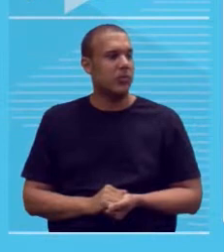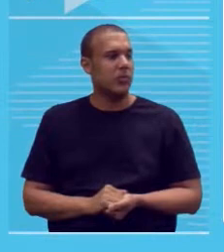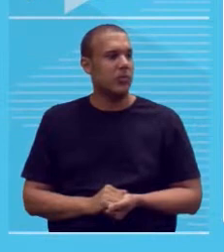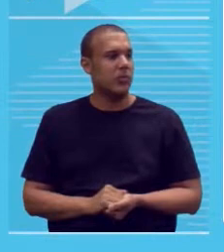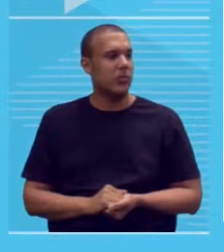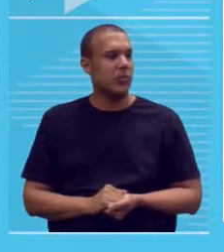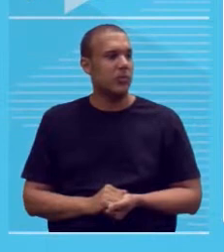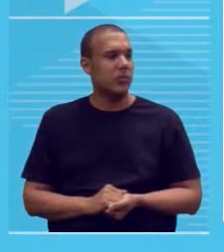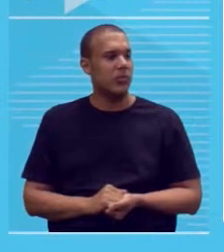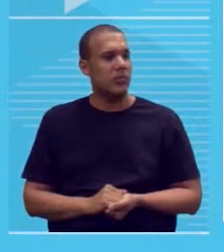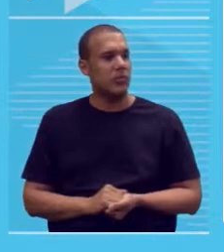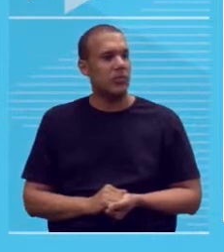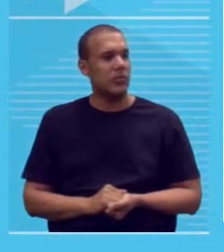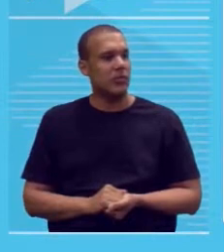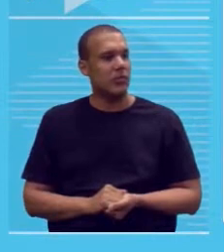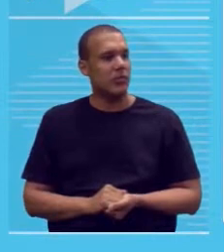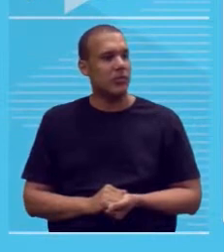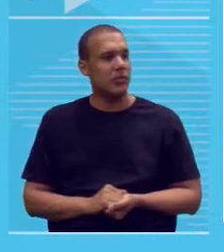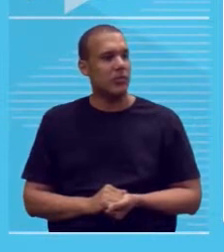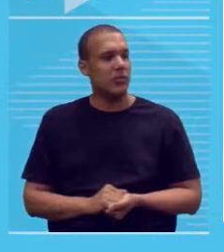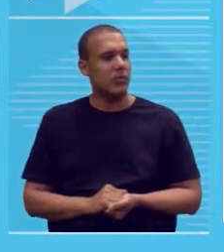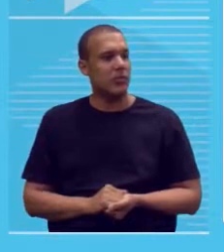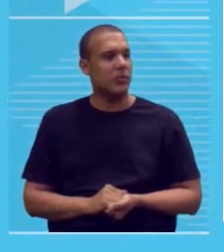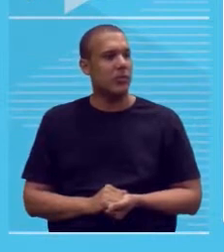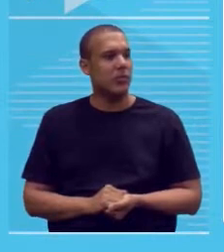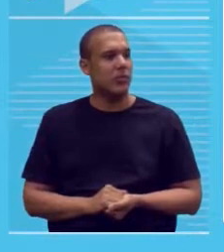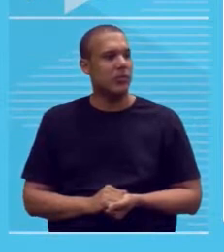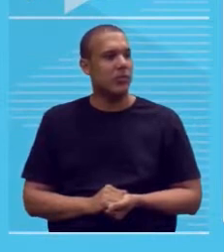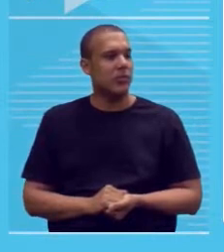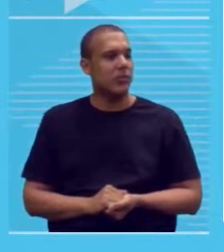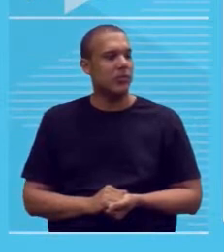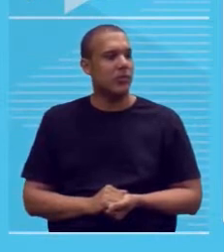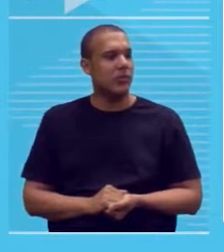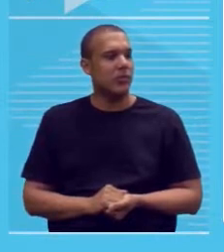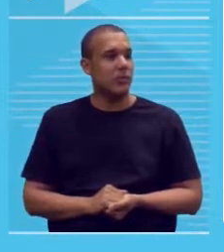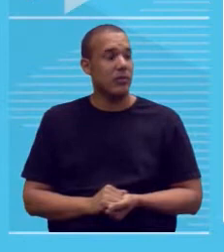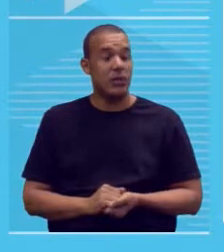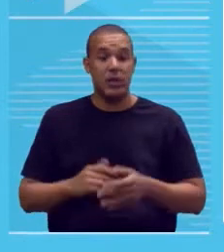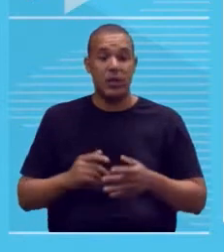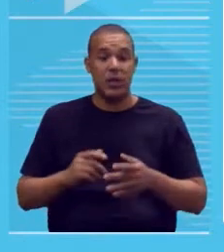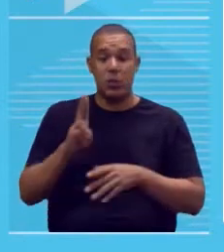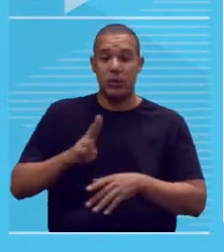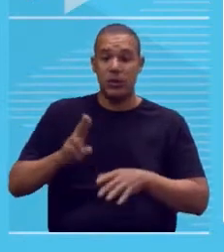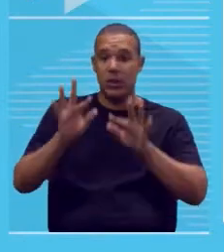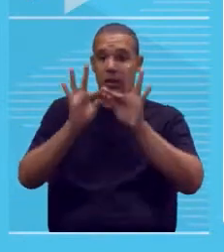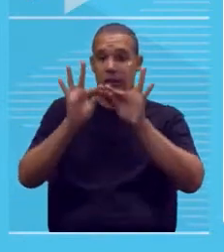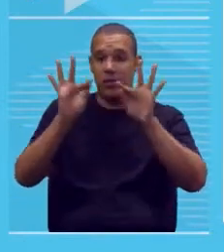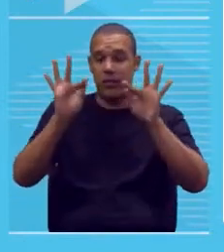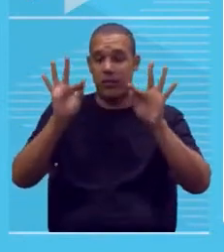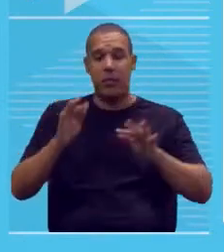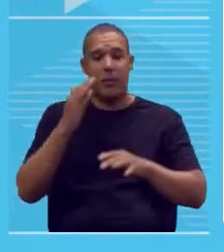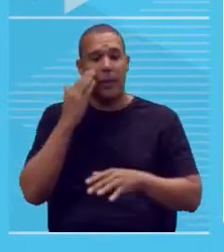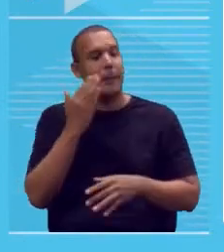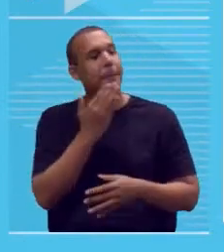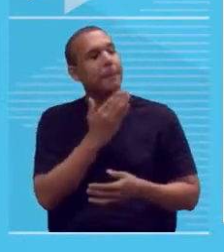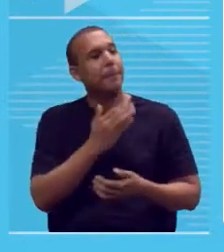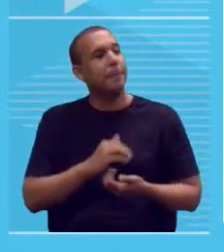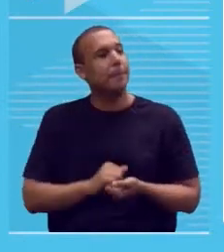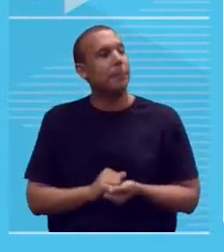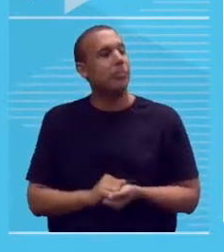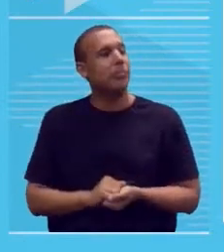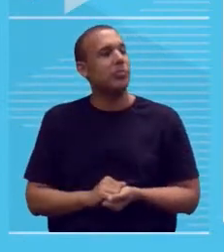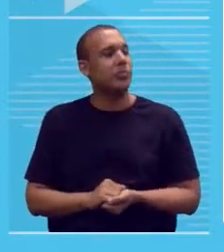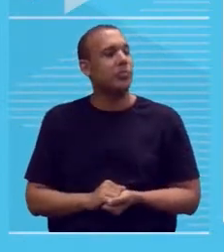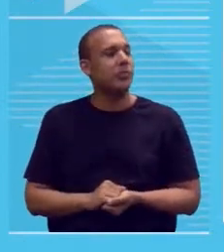ponto B. Usando a fórmula, professor, vai ficar Y do B, que é 7,